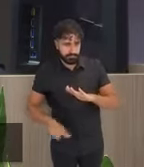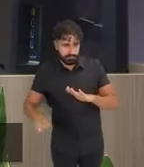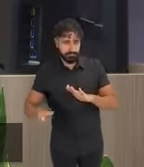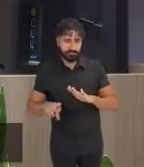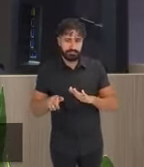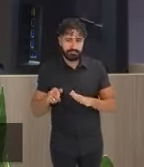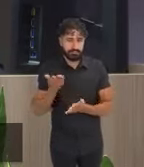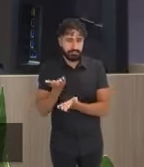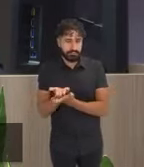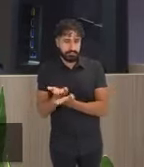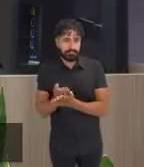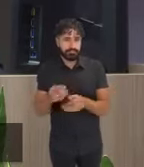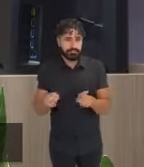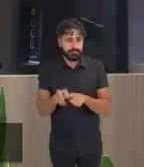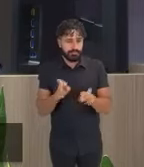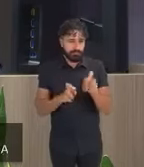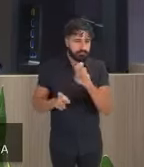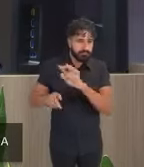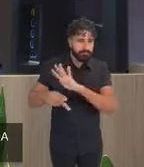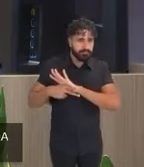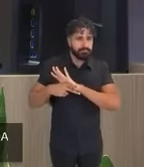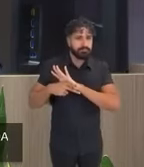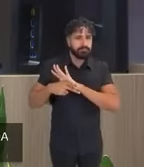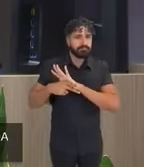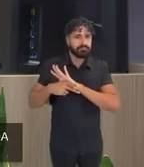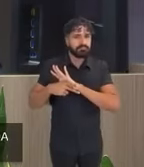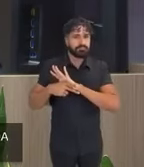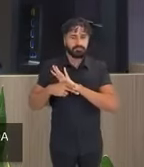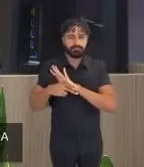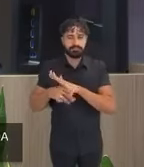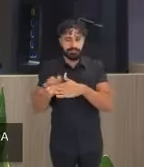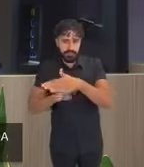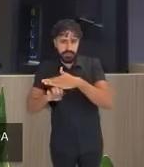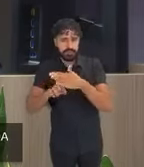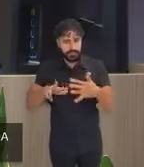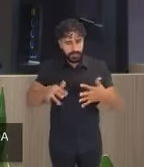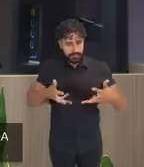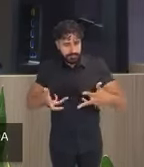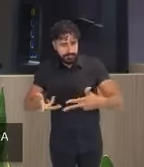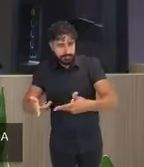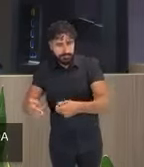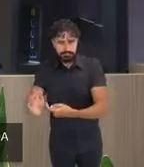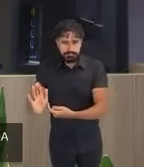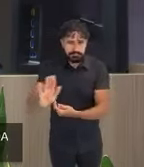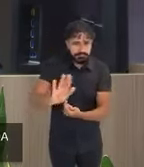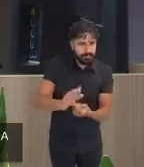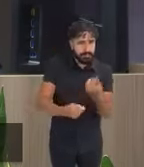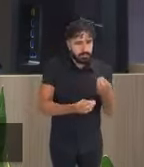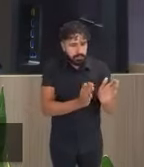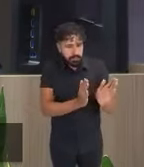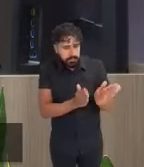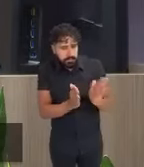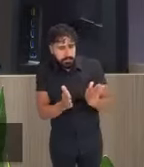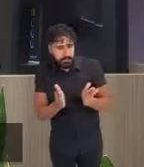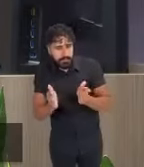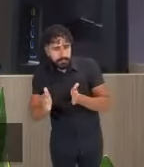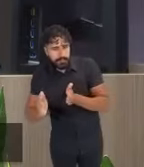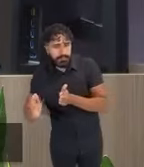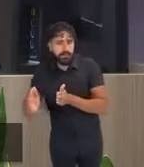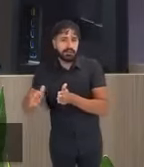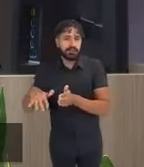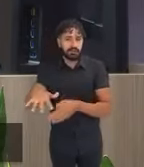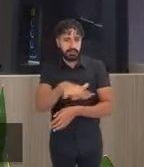estuda e do supervisor da concedente, que é quem vai acolhê-lo, quem vai mostrá-lo como é que funciona esse